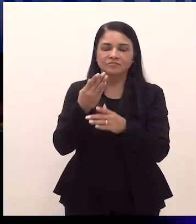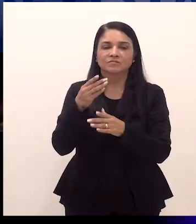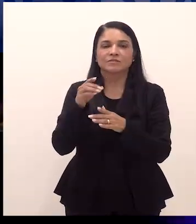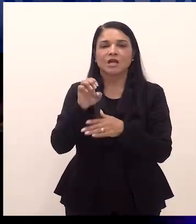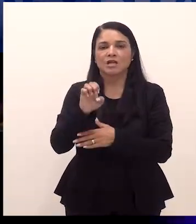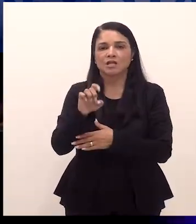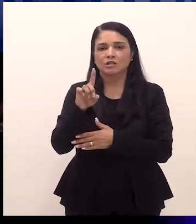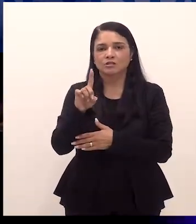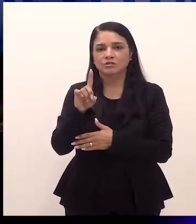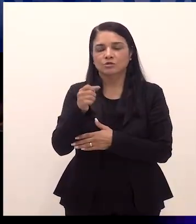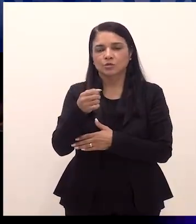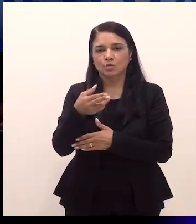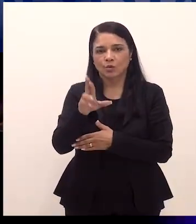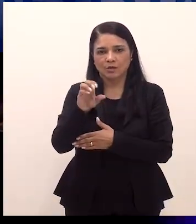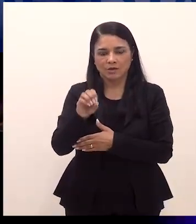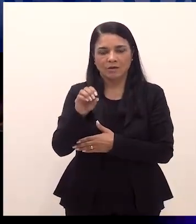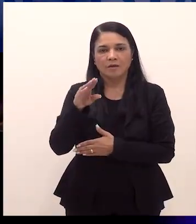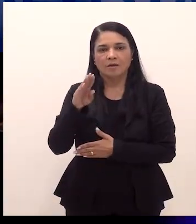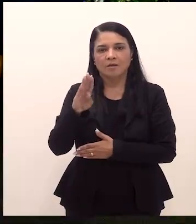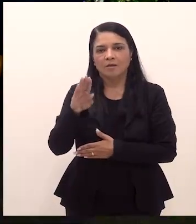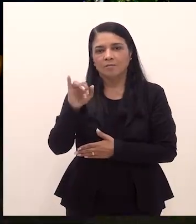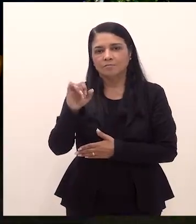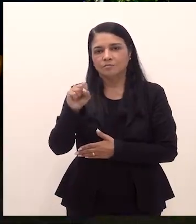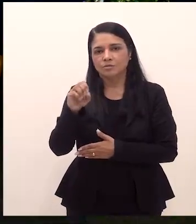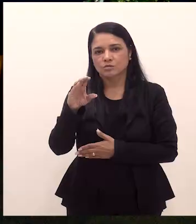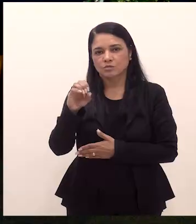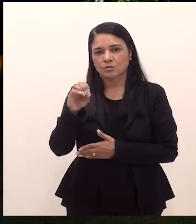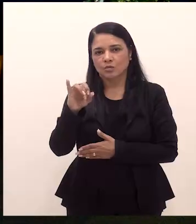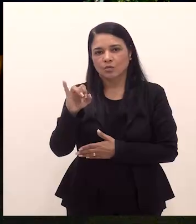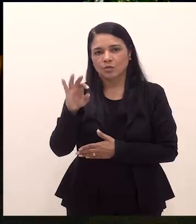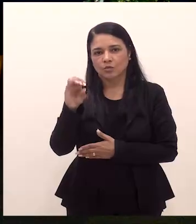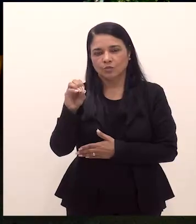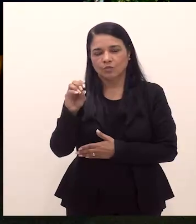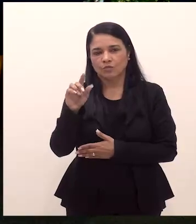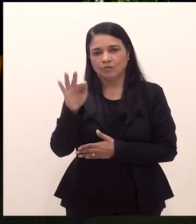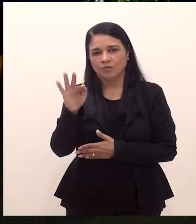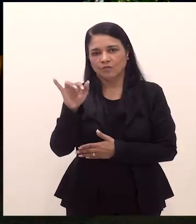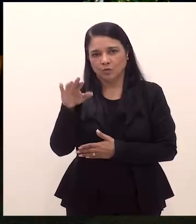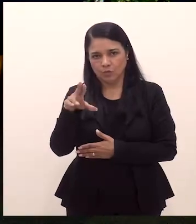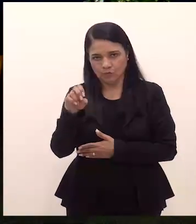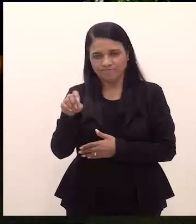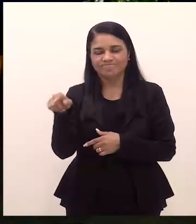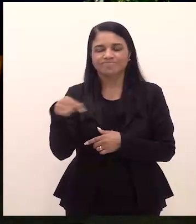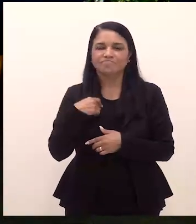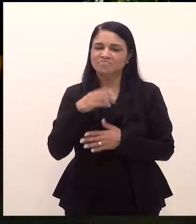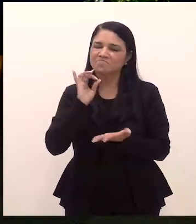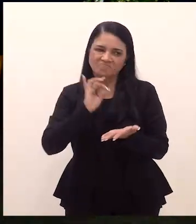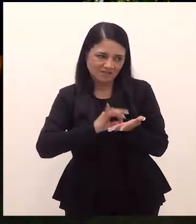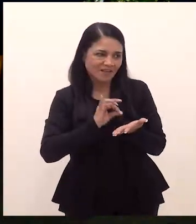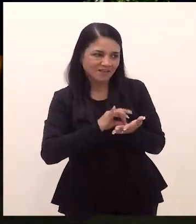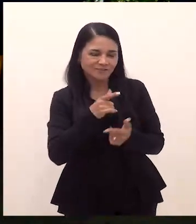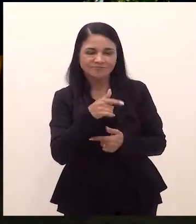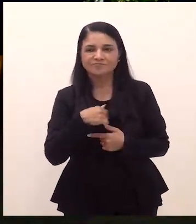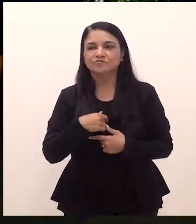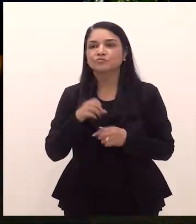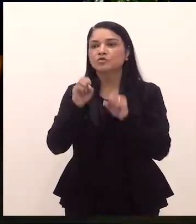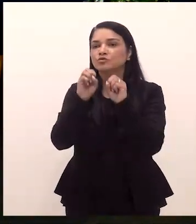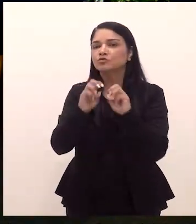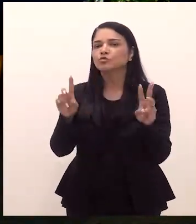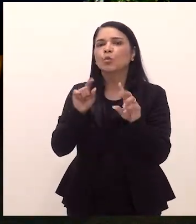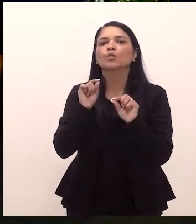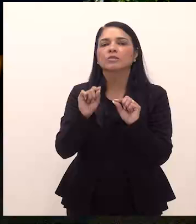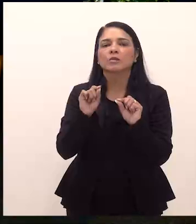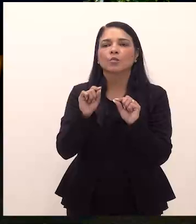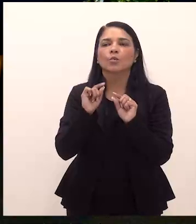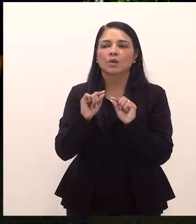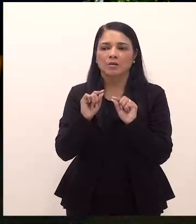lançado pela Biscoito Fino. Que então, é bom também, maravilhosa. É muito bacana, que também projeta mais as nossas músicas. Verdade. O que